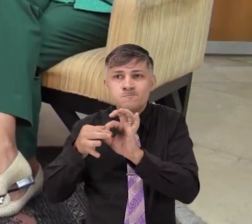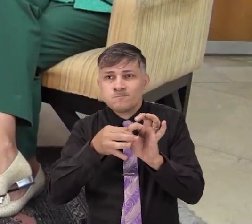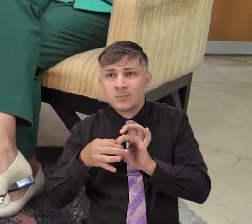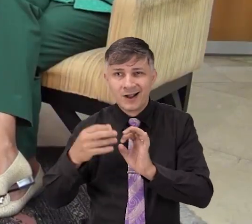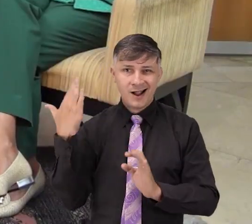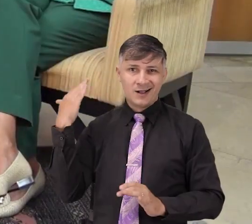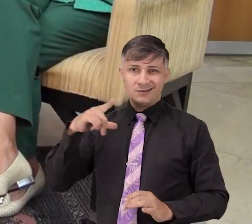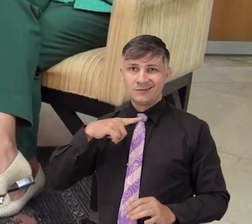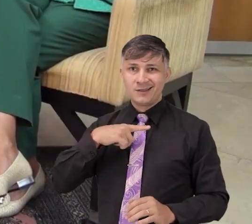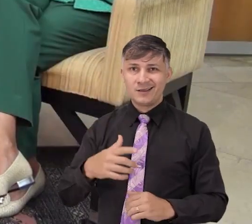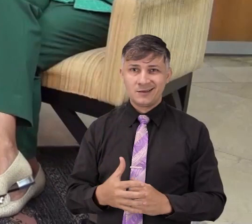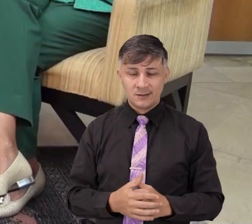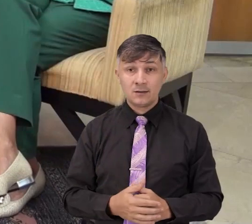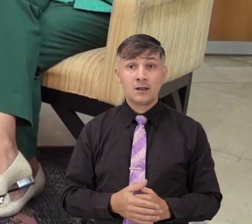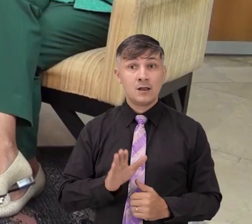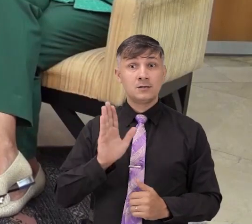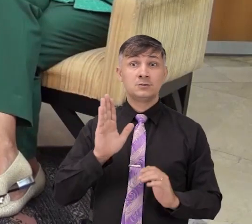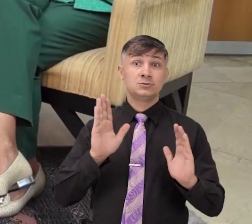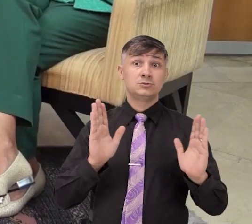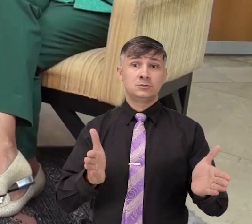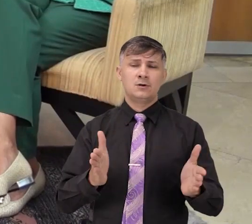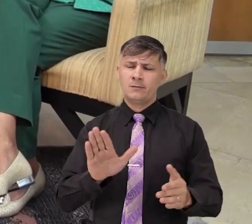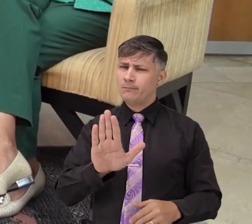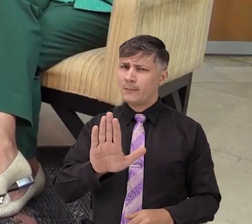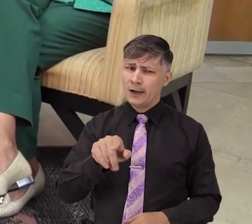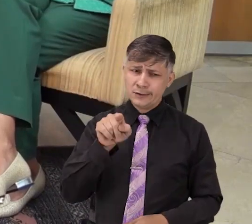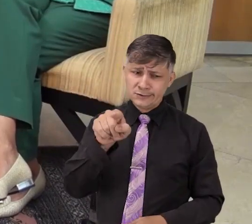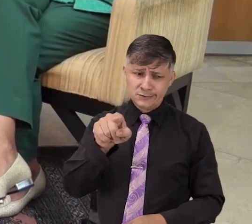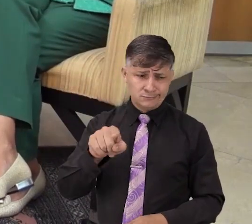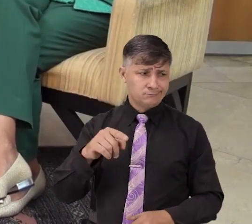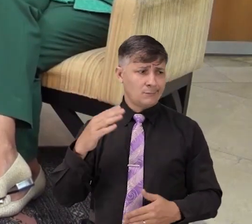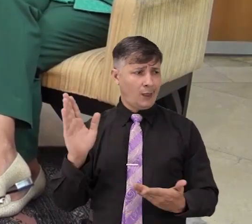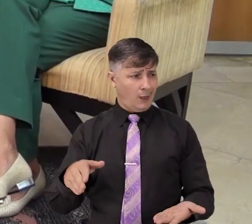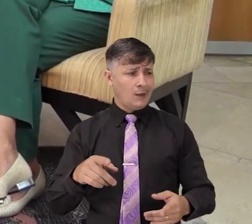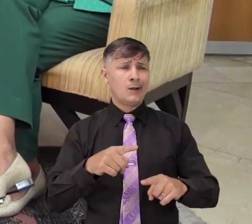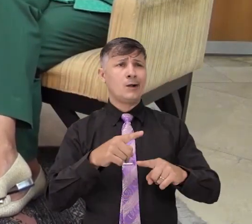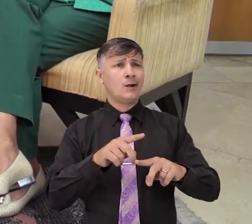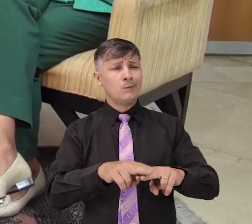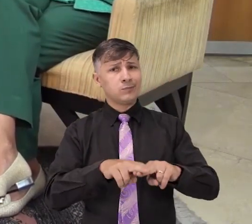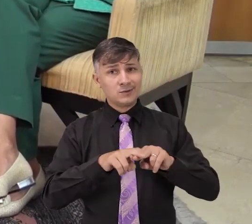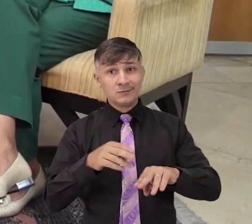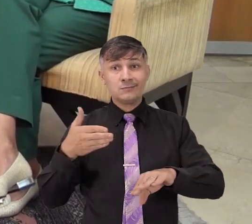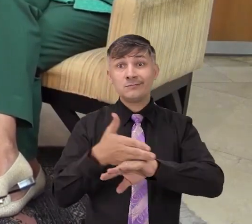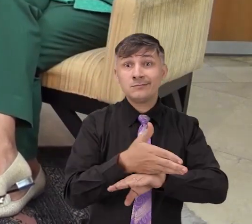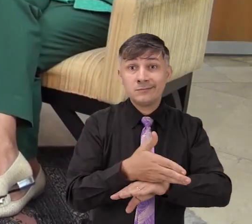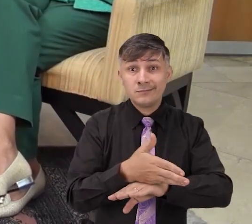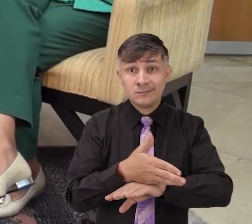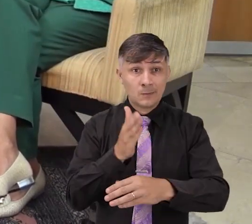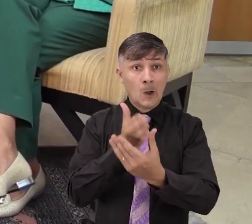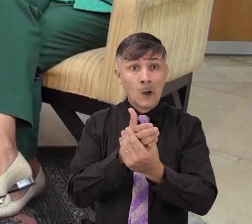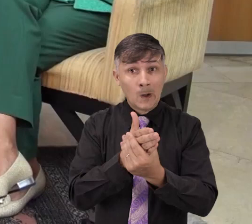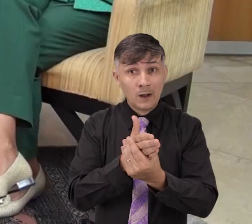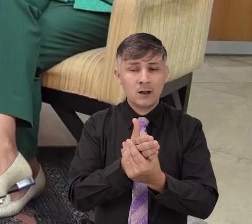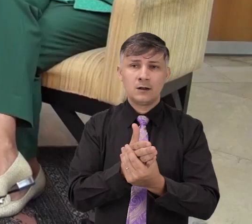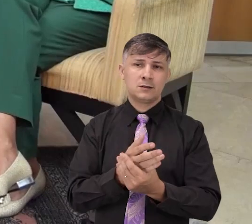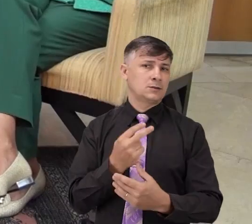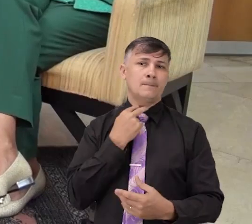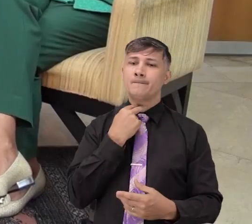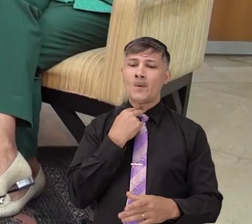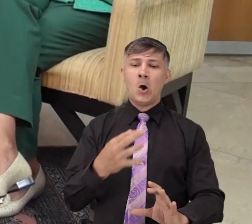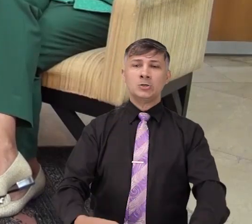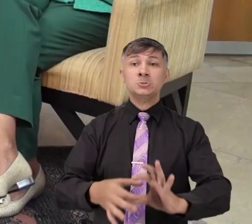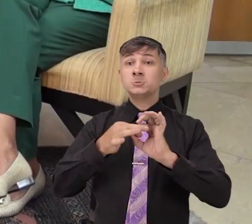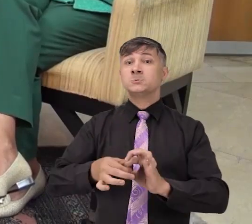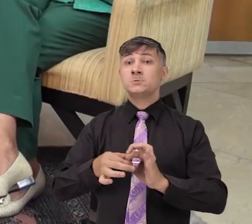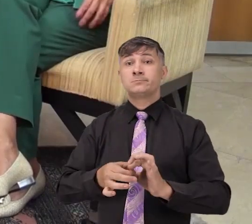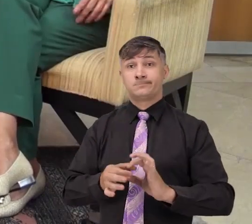de conciliação prévia. Entendeu? Então você. Só que isso cria como condição para ingresso da ação. Não poderia ser atrelado,